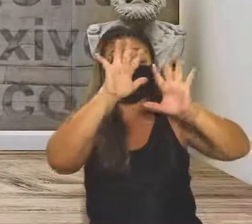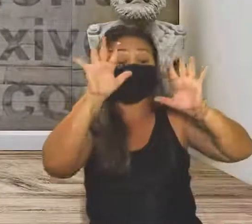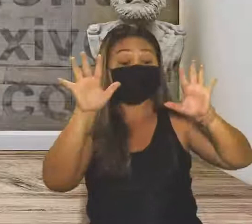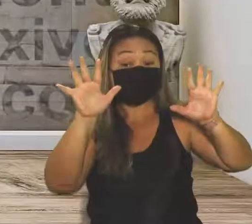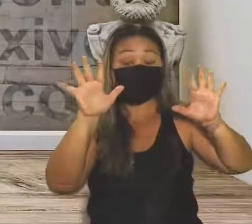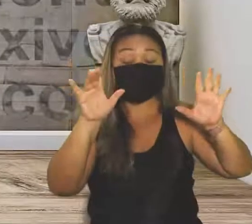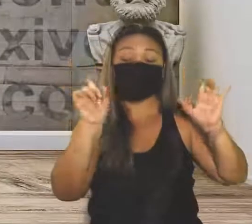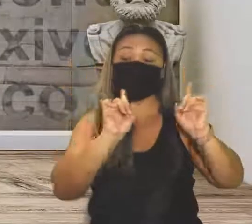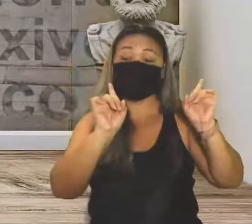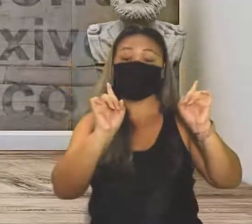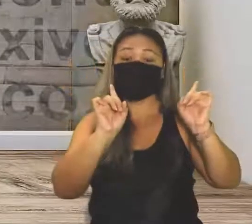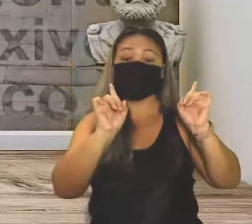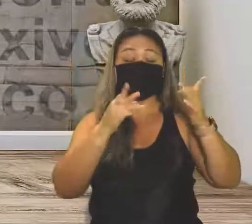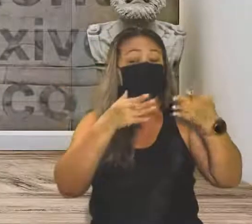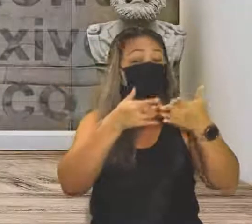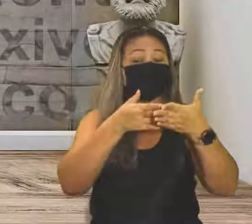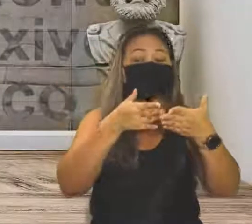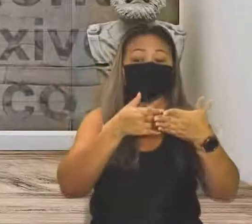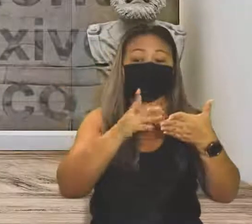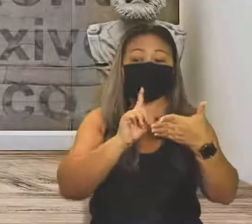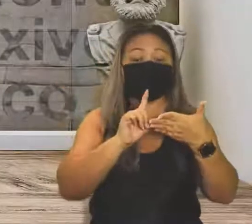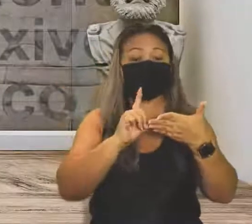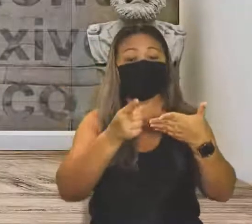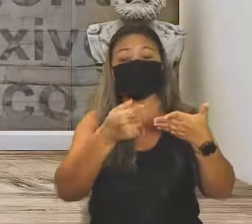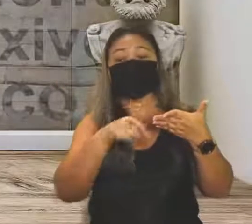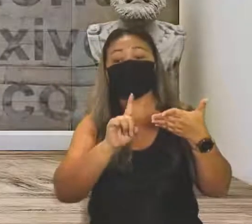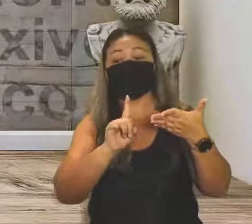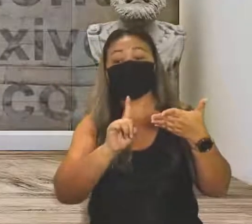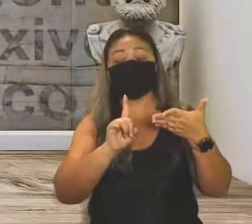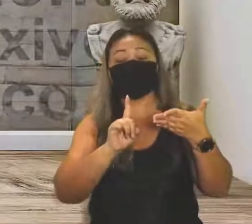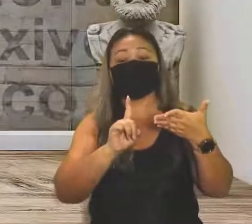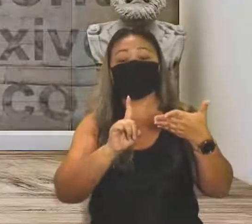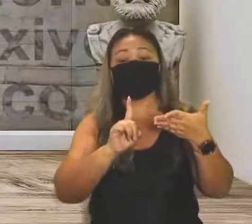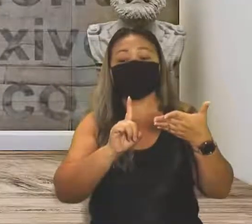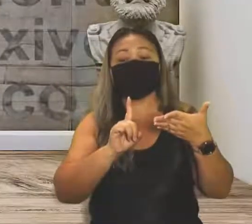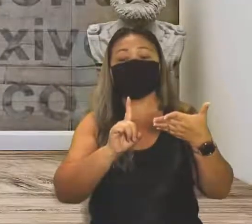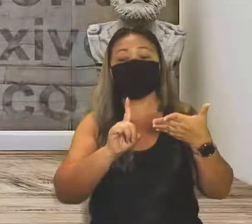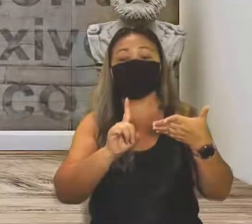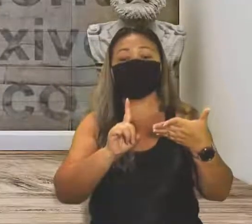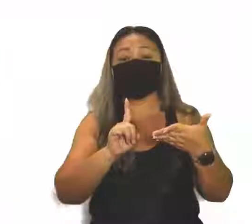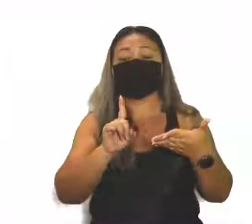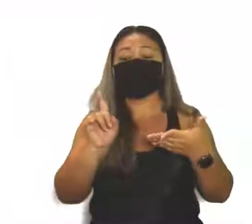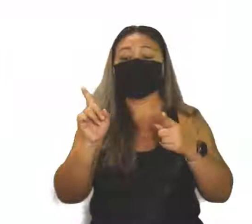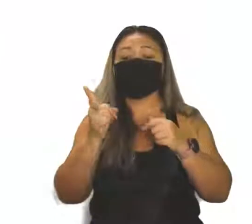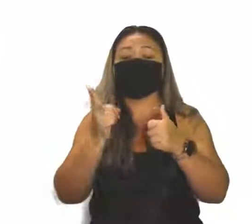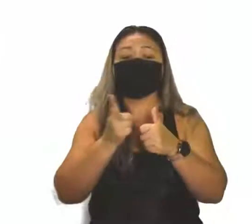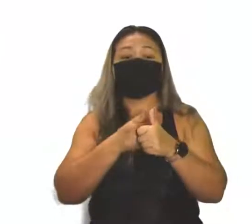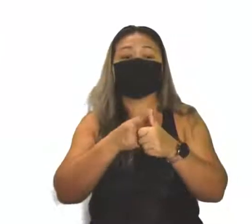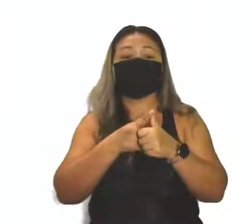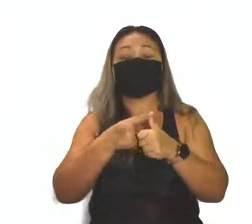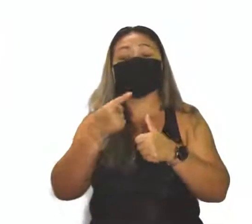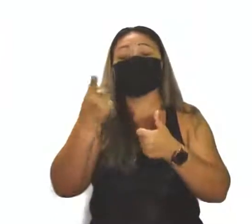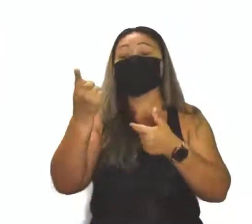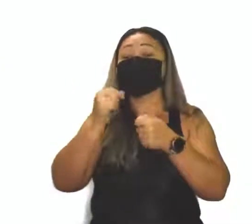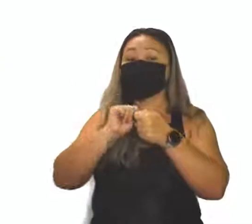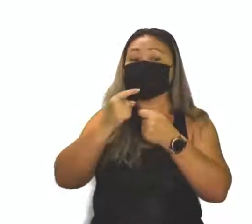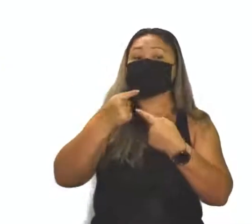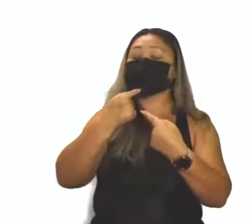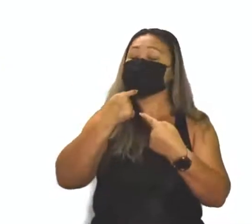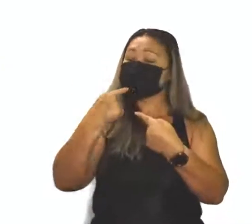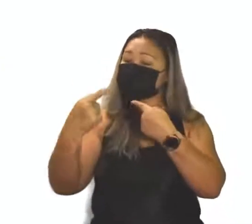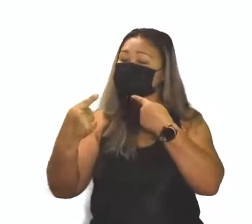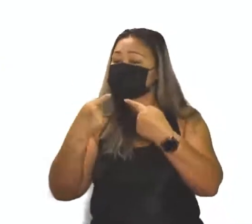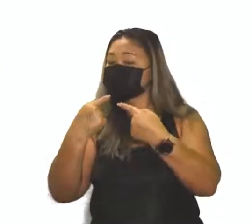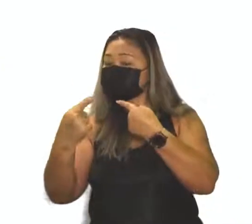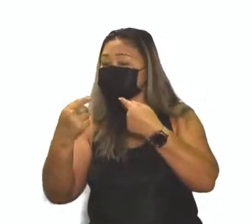dela, não para ela seja barrada, eu freá-la, não. Então vamos lá para o primeiro, que é o crítico, olha aí.